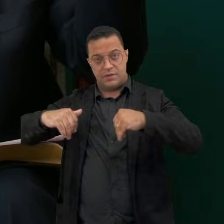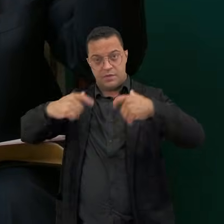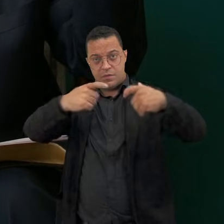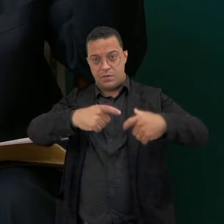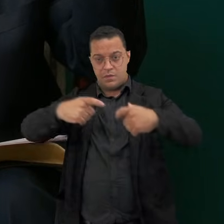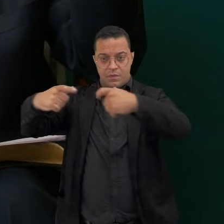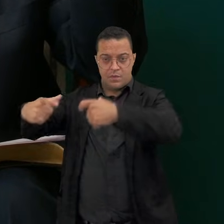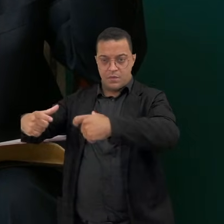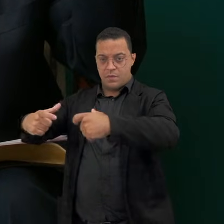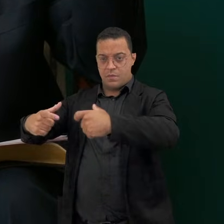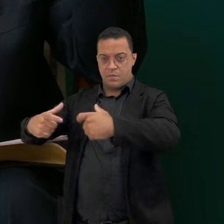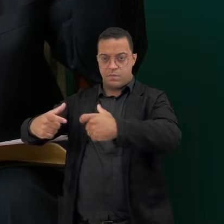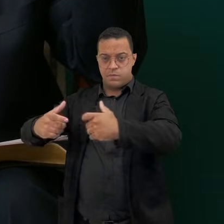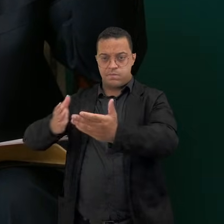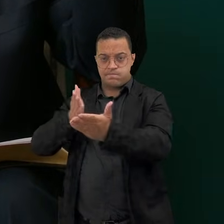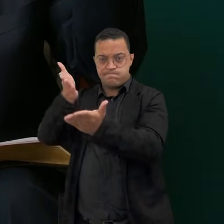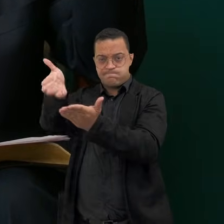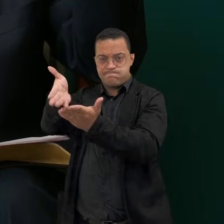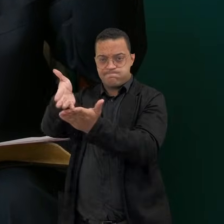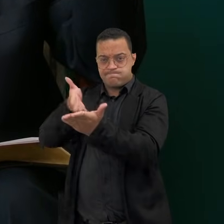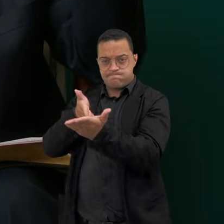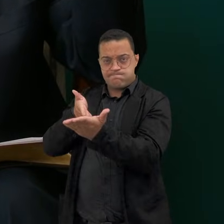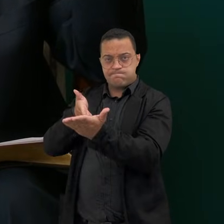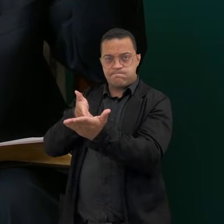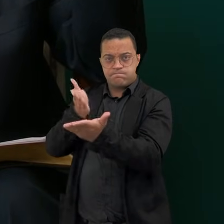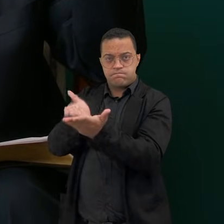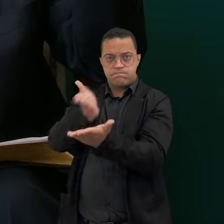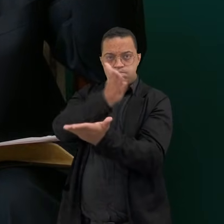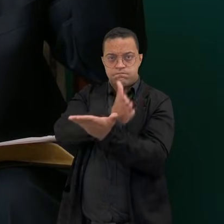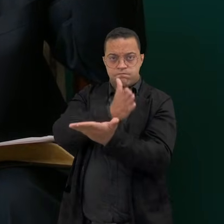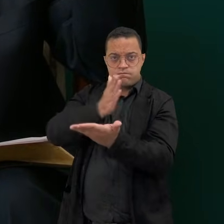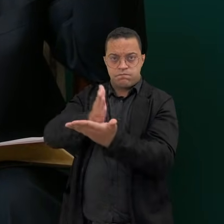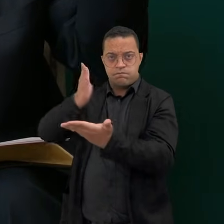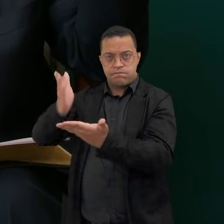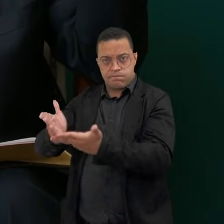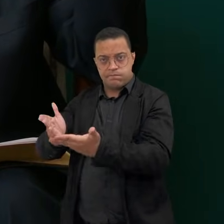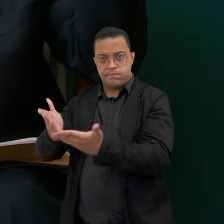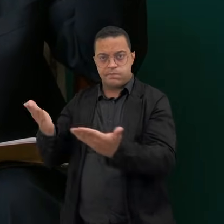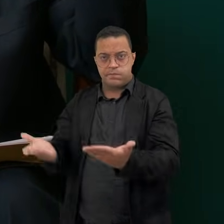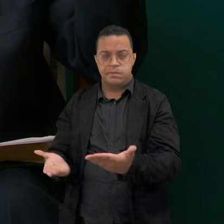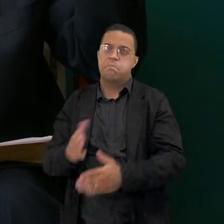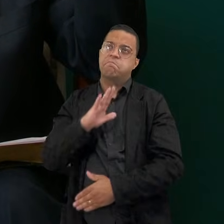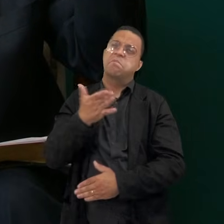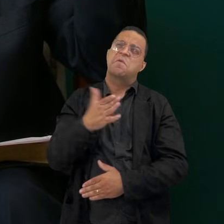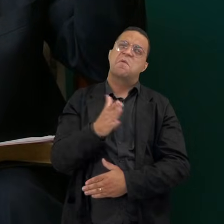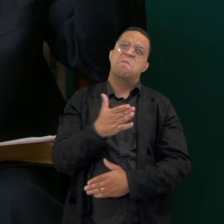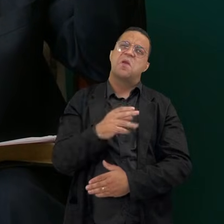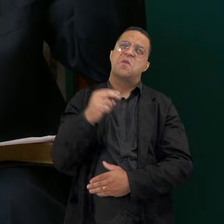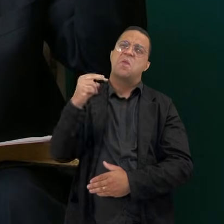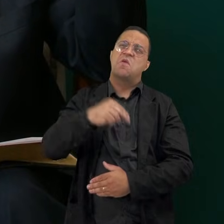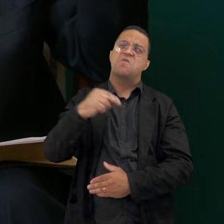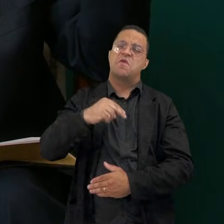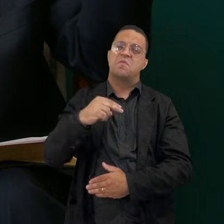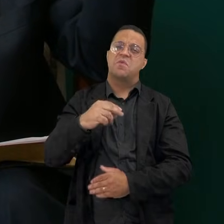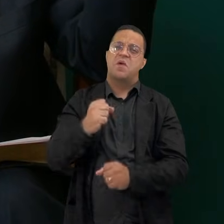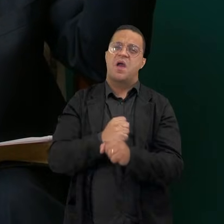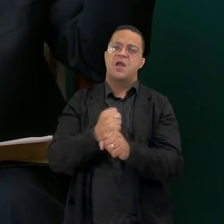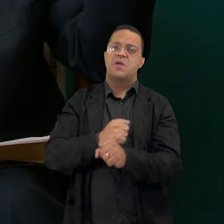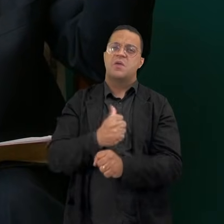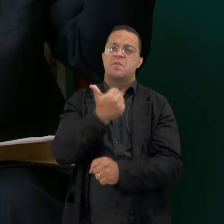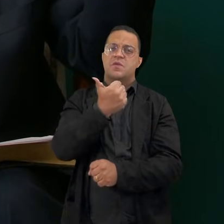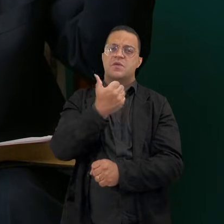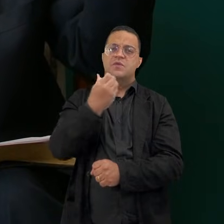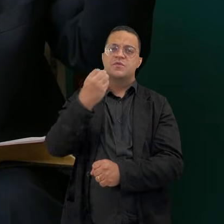que nessa votação que houve na ONU, foi em novembro de 1947, quem